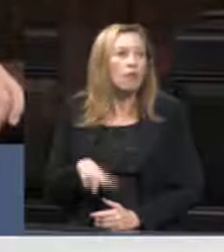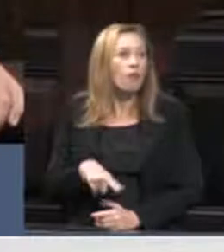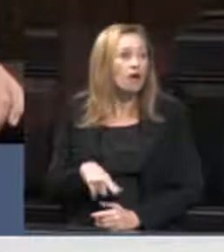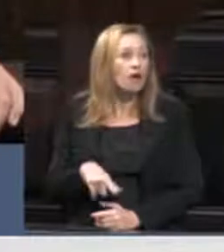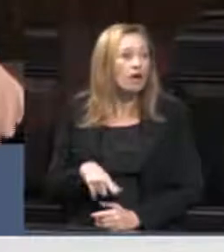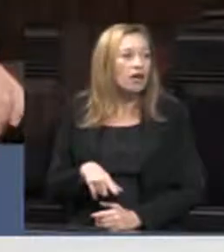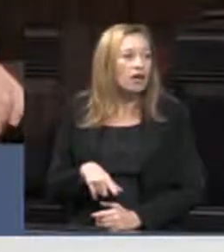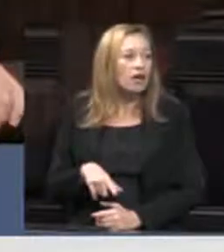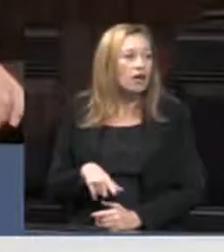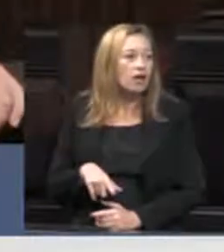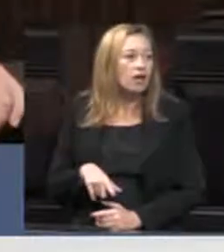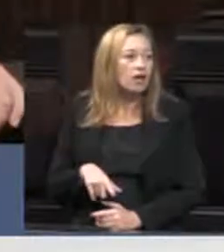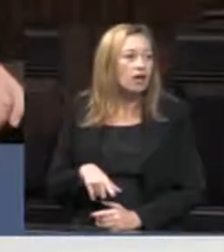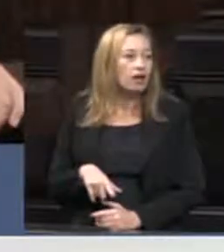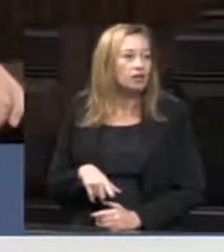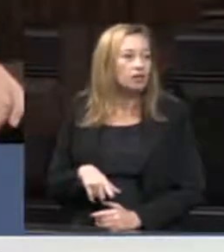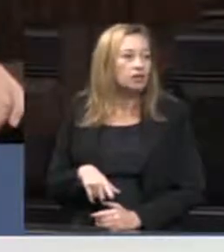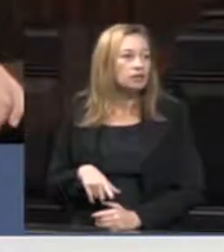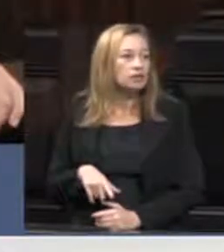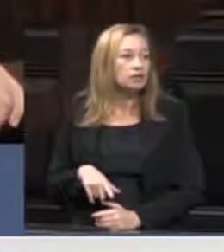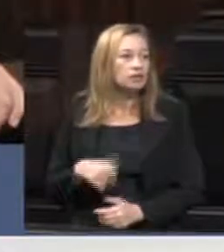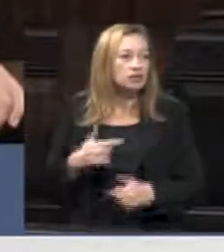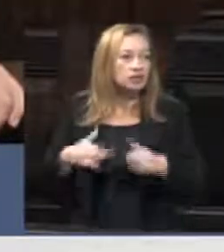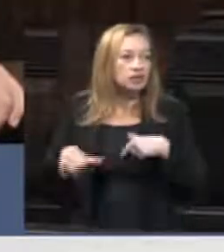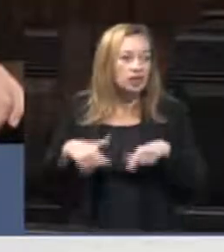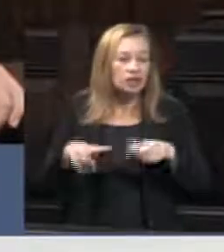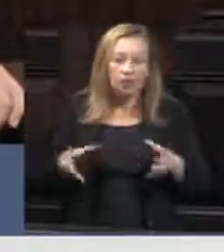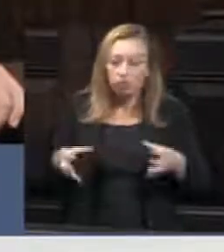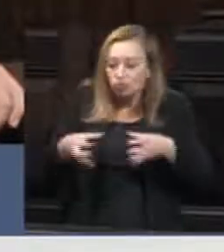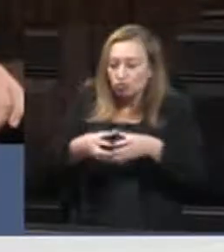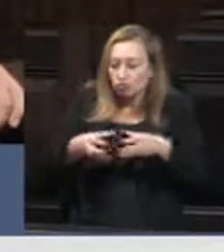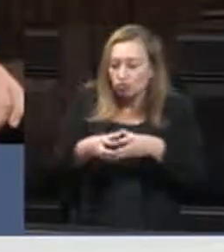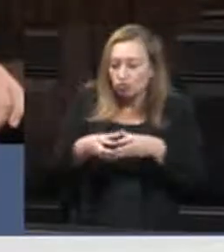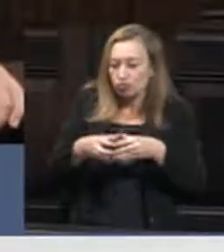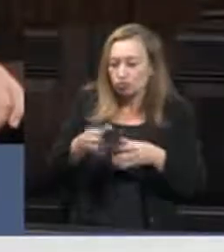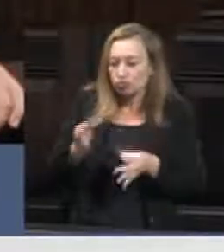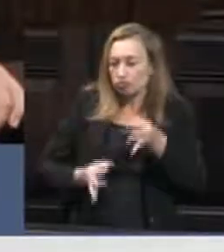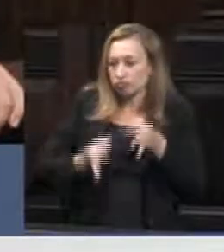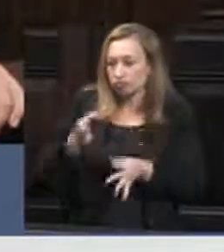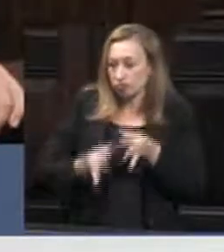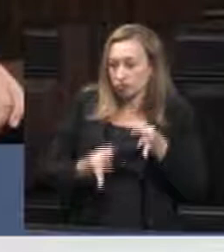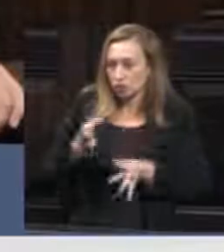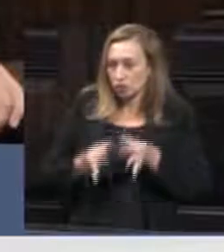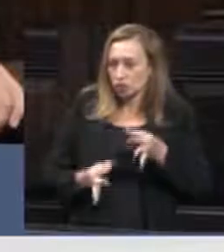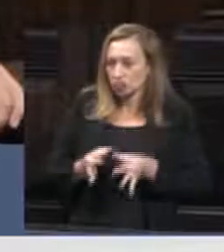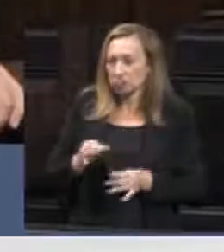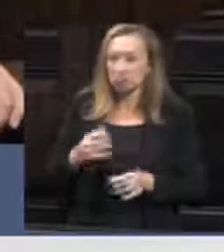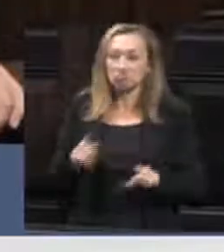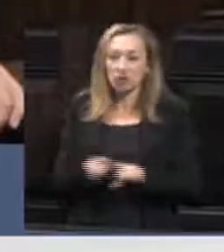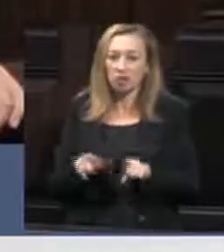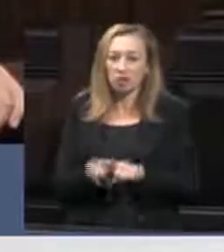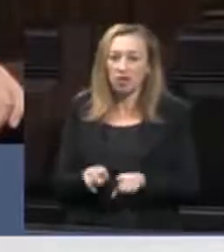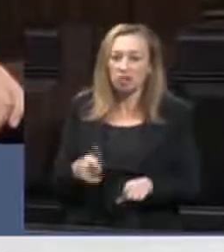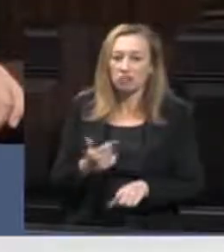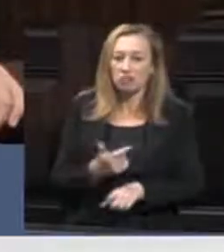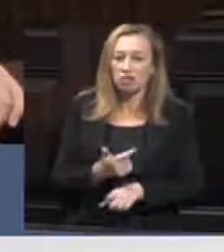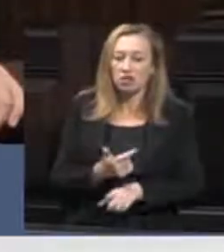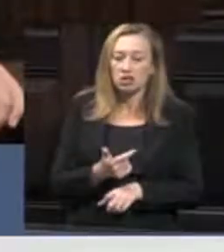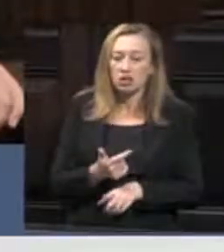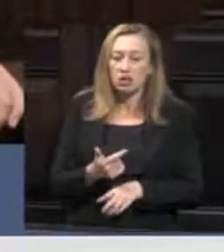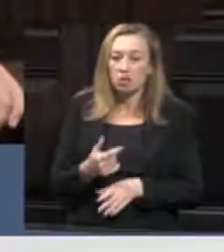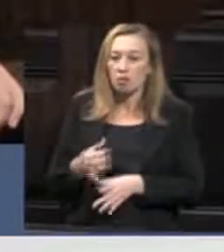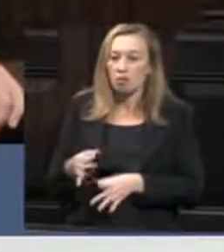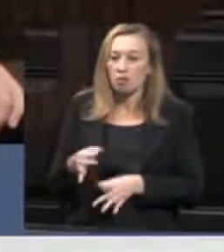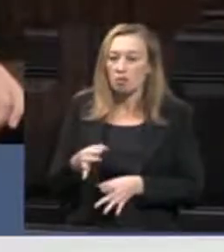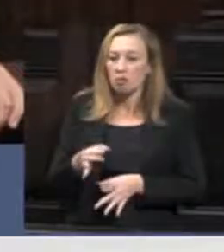dos pareceres da Comissão de Constituição e Justiça, nem do projeto do deputado